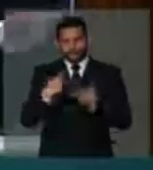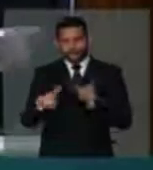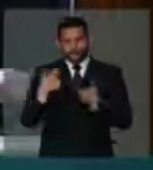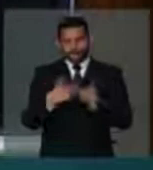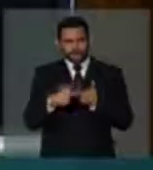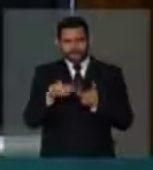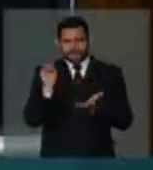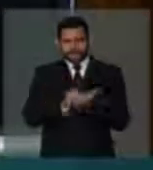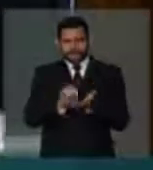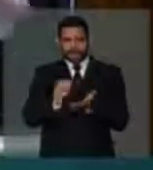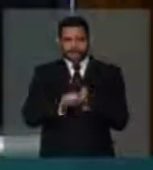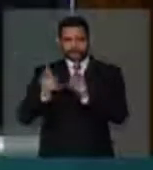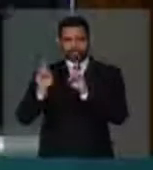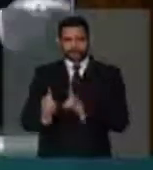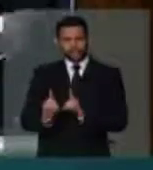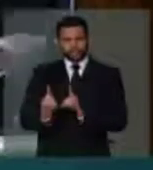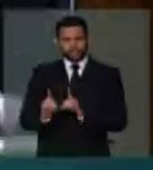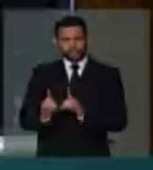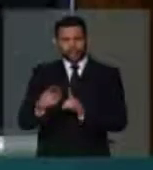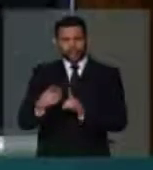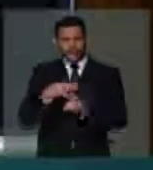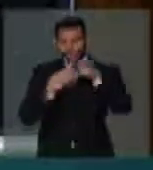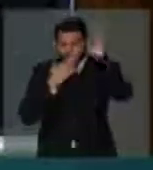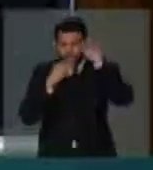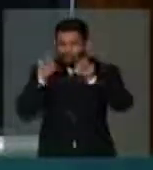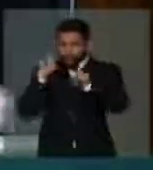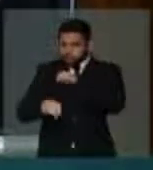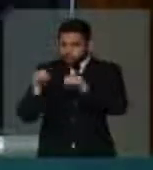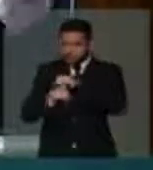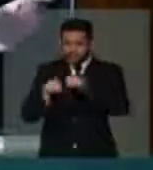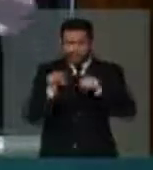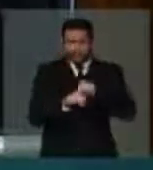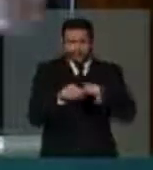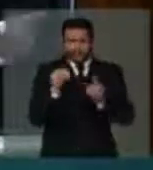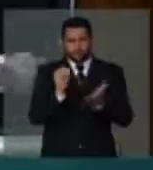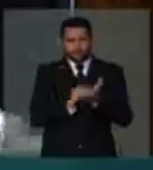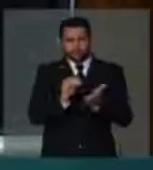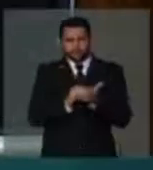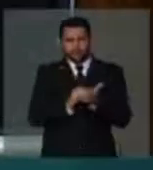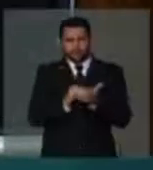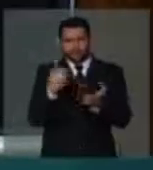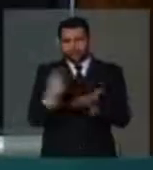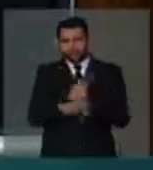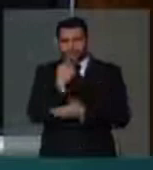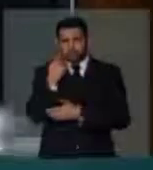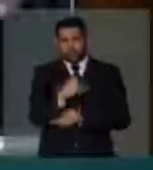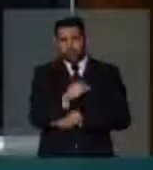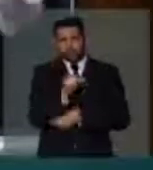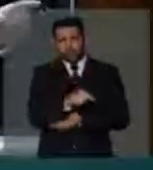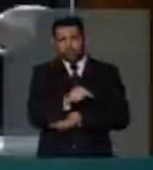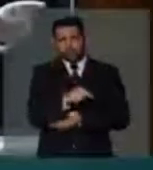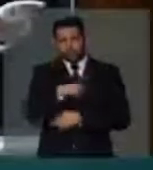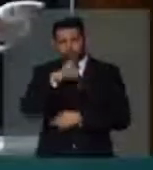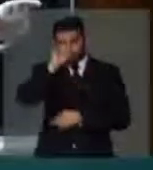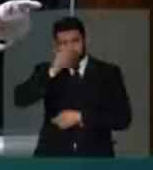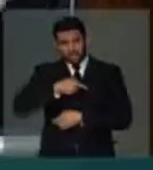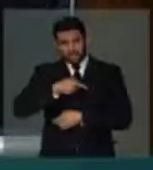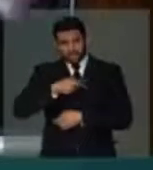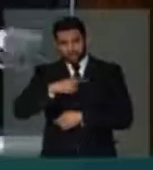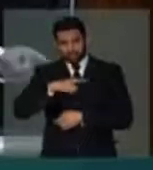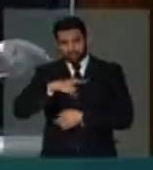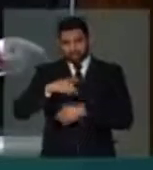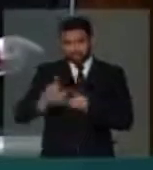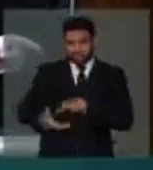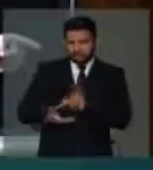de violação, índios assassinados, a impunidade correndo solta, os mandantes e